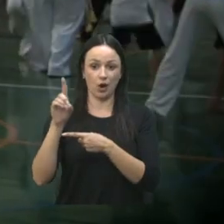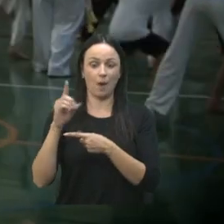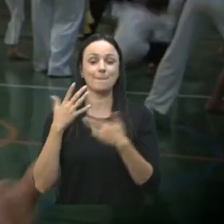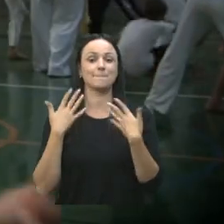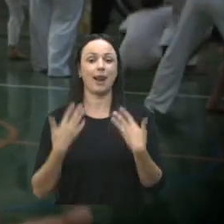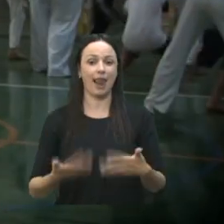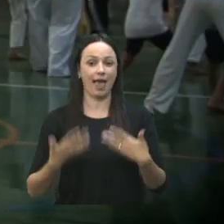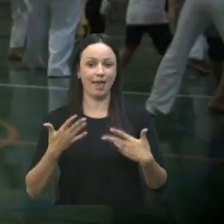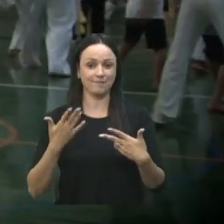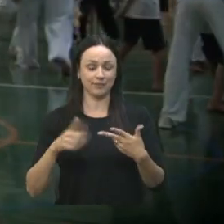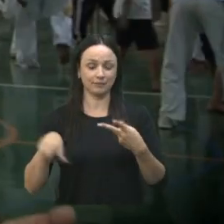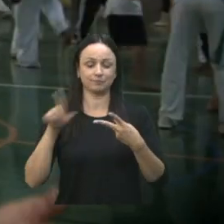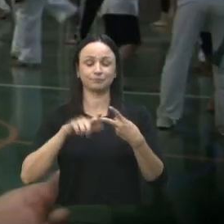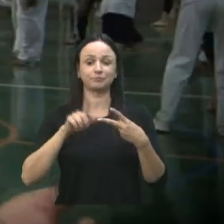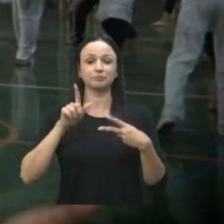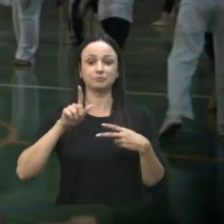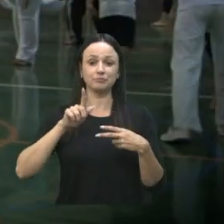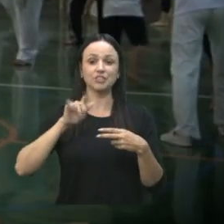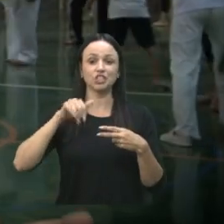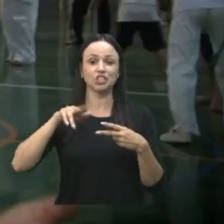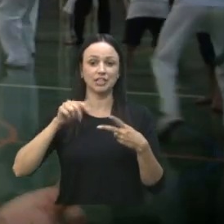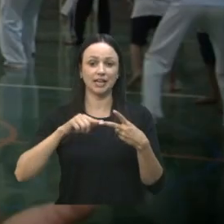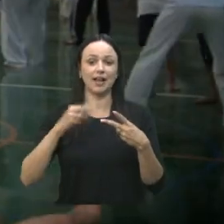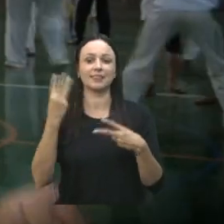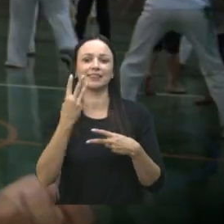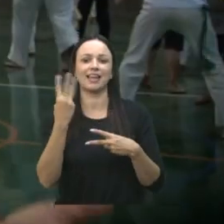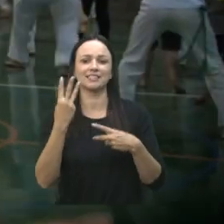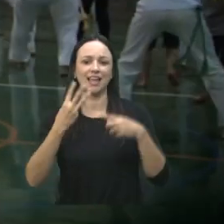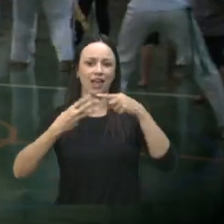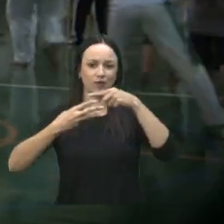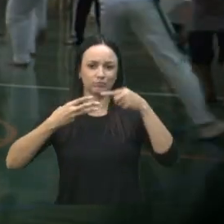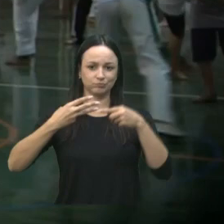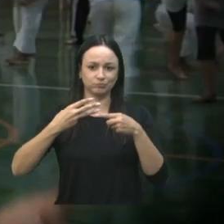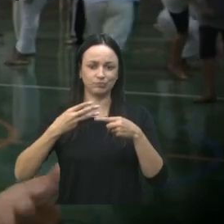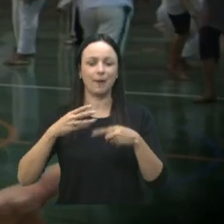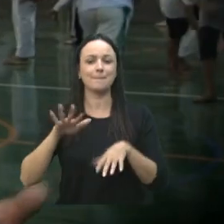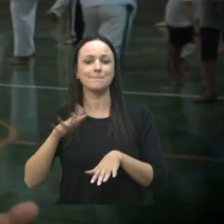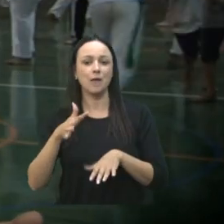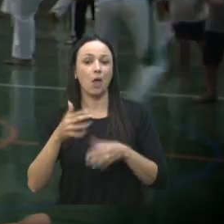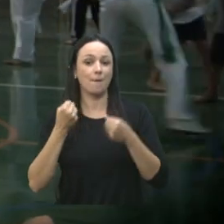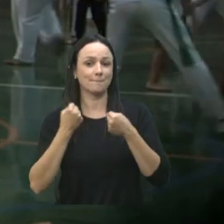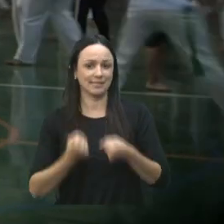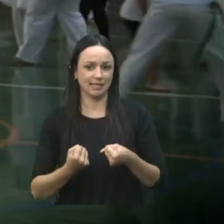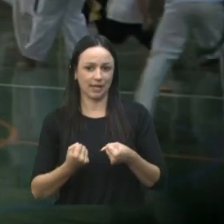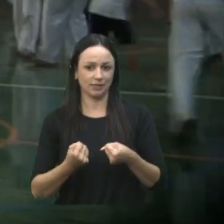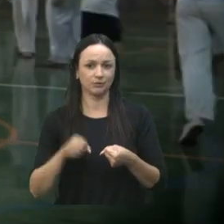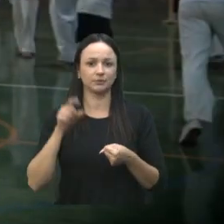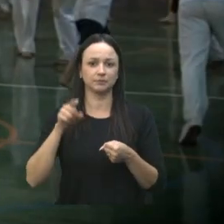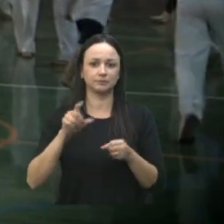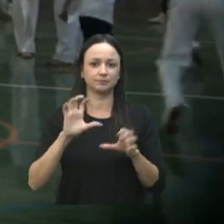leve, e com a Gina, em terceiro lugar, no peso meio pesado. Que na categoria feminina, a gente